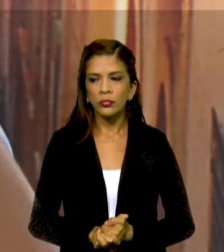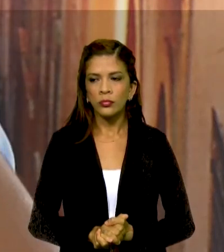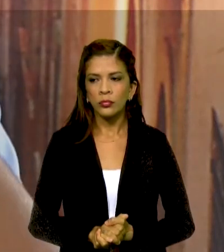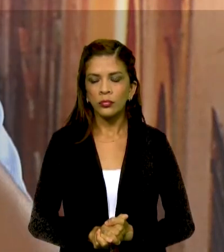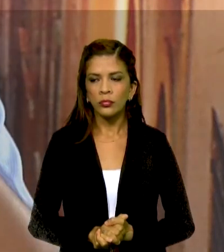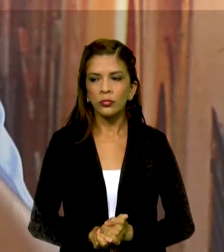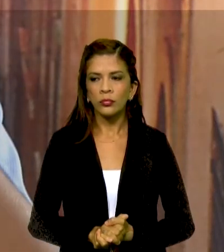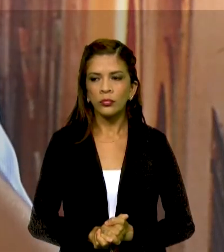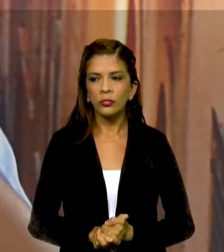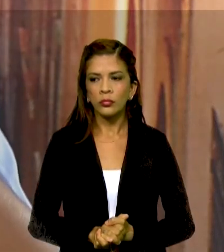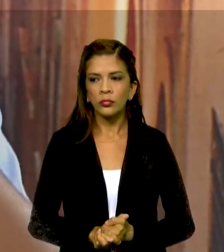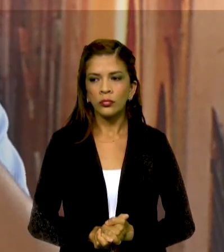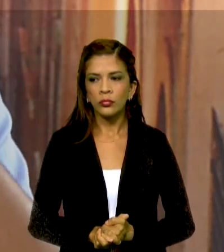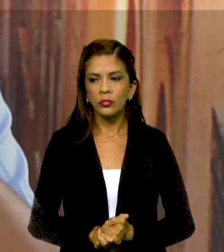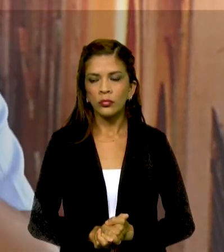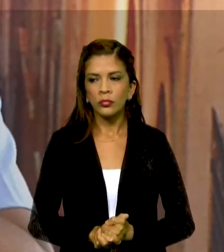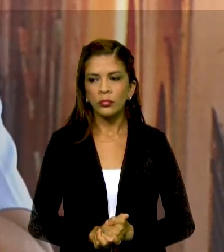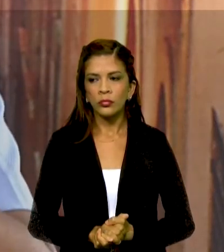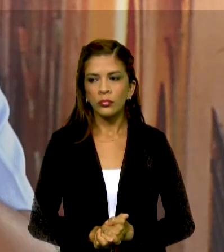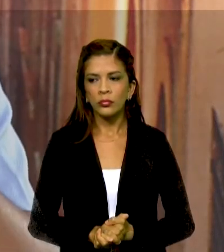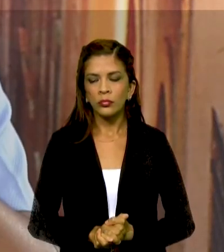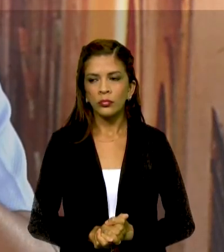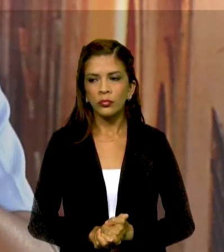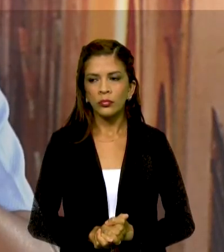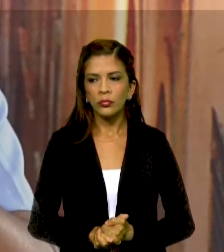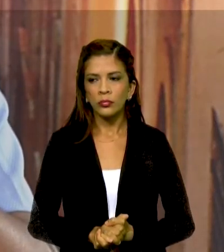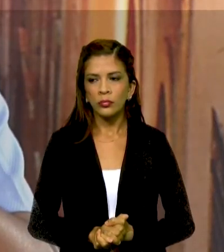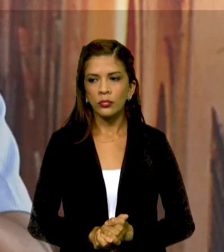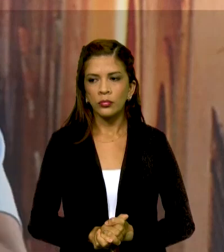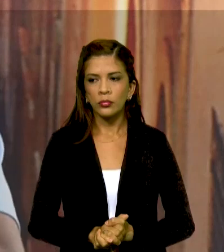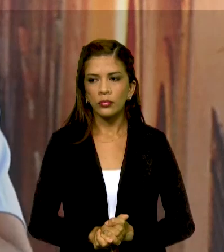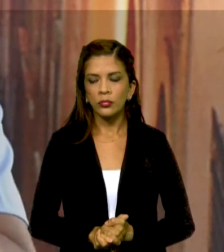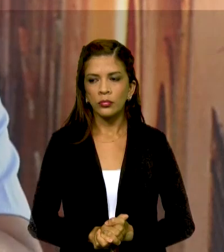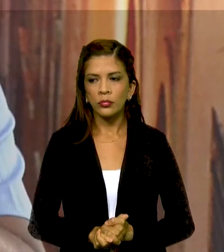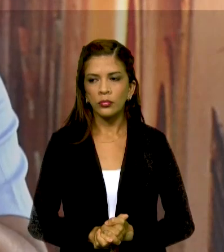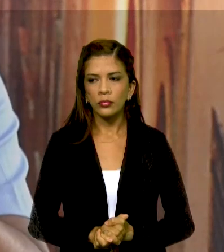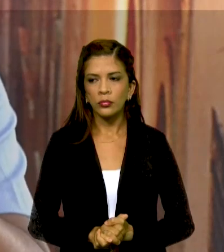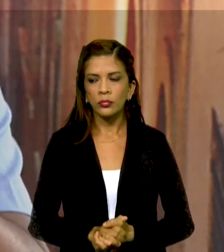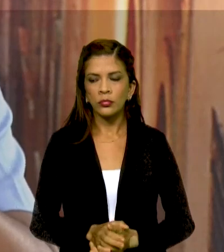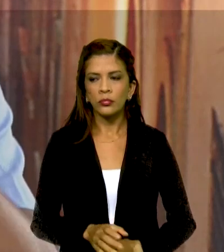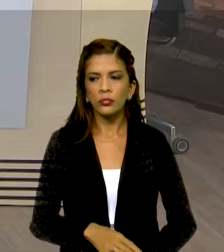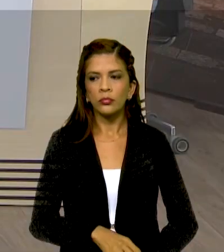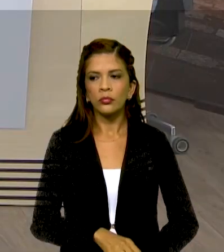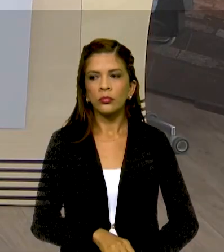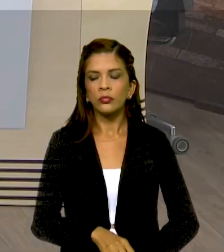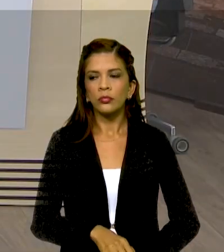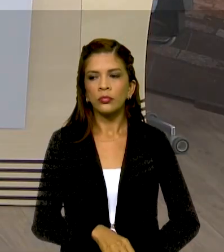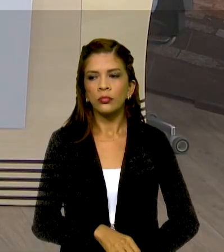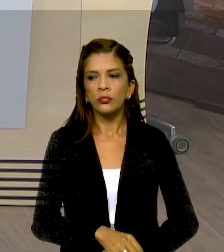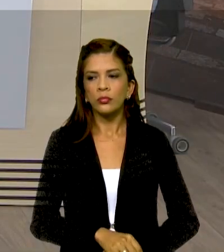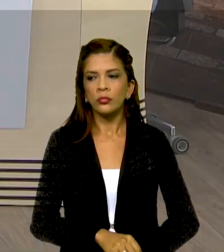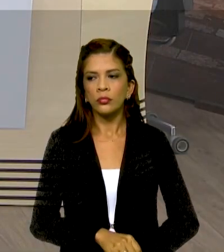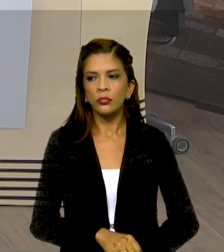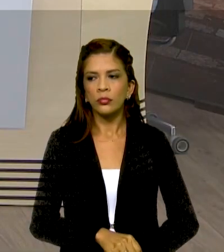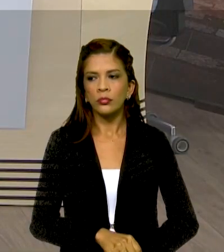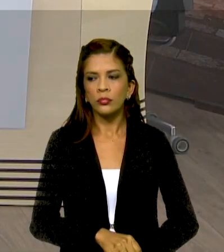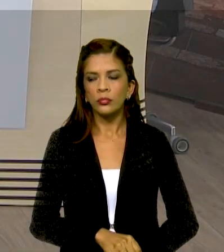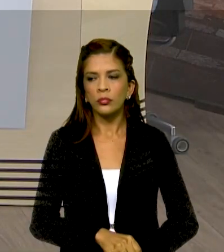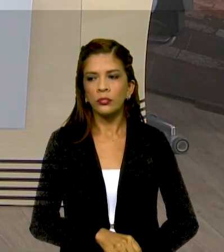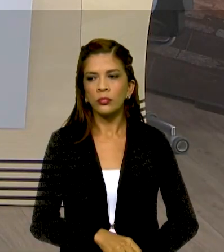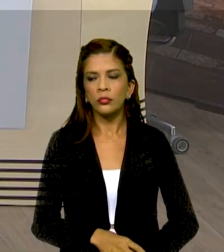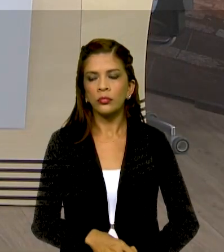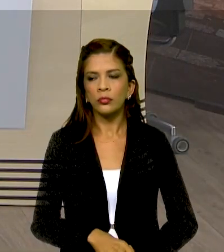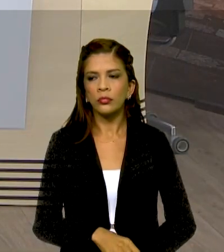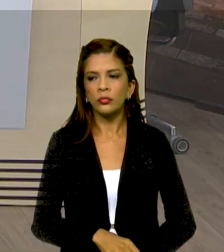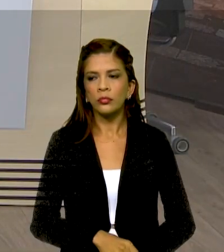Existem algumas famílias que sabem língua de sinais e que se comunicam plenamente com surdos e outras que não. Isso depende também muito do interesse e do esforço